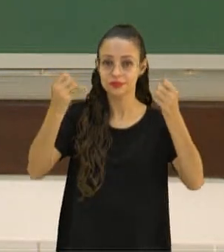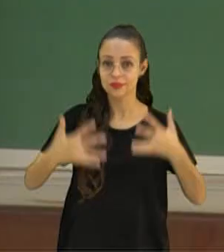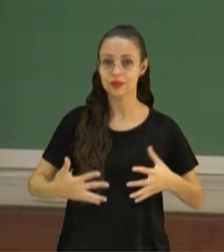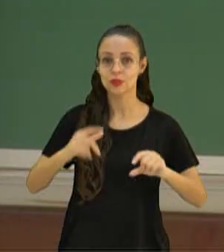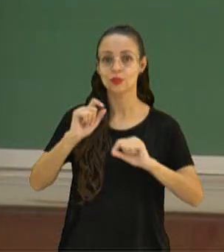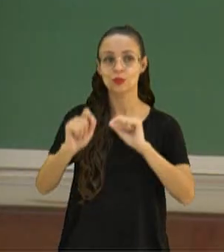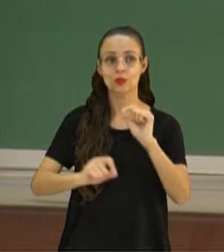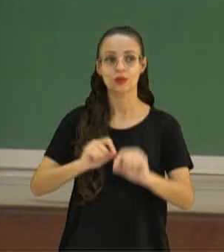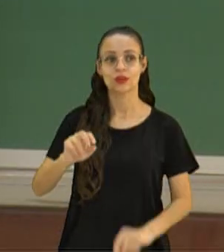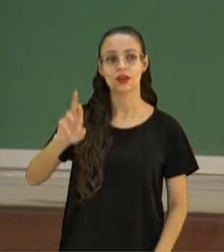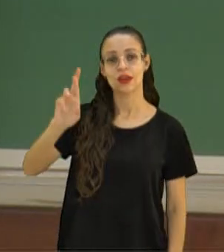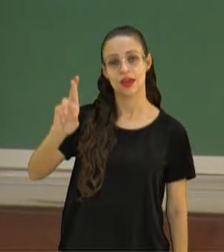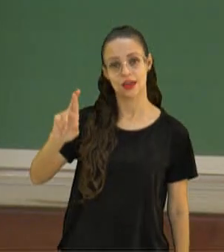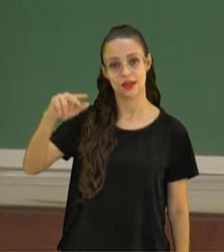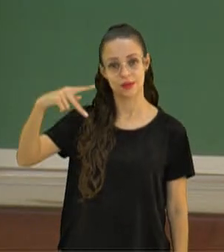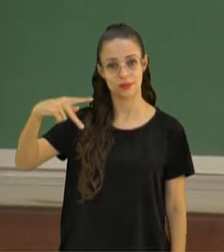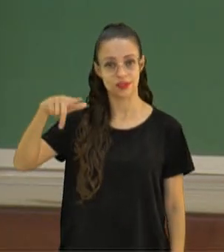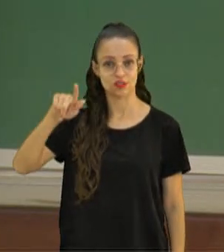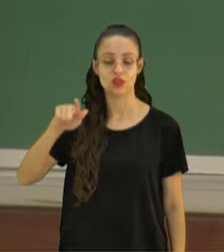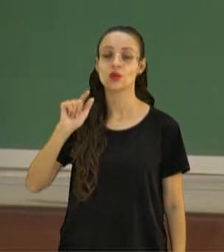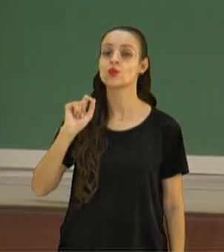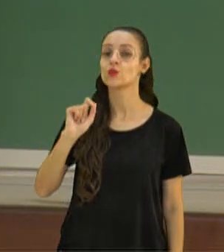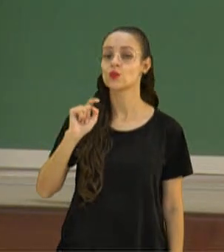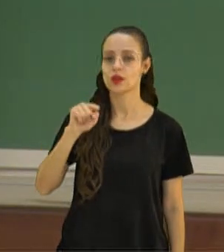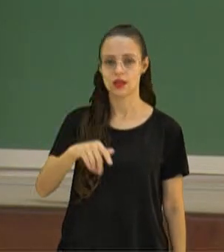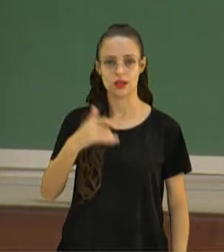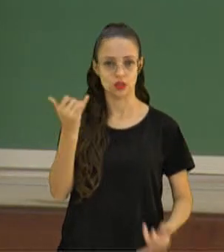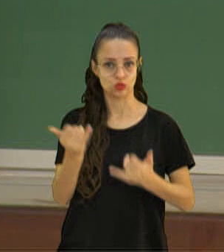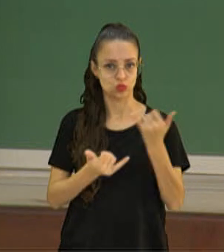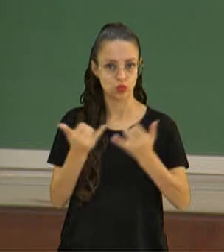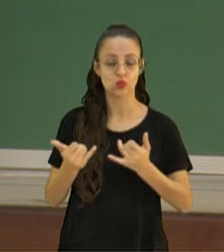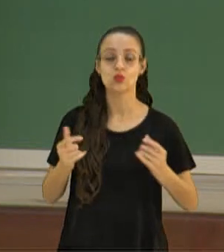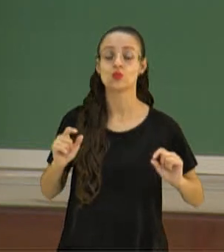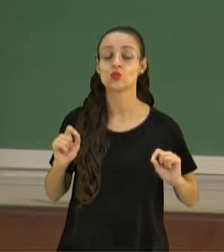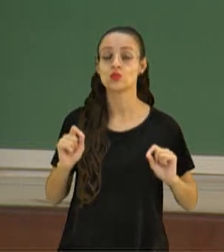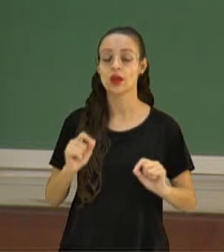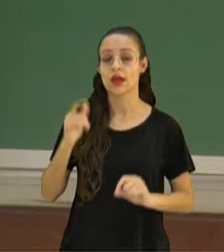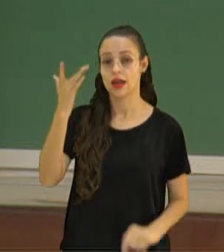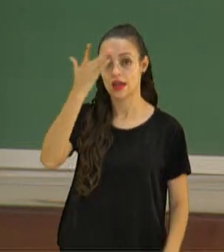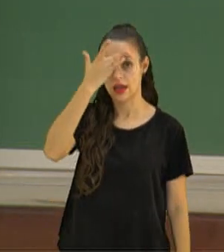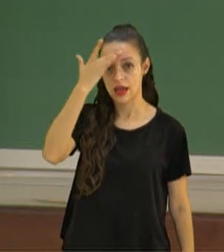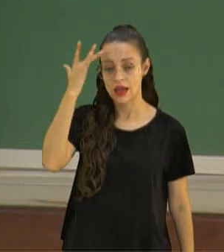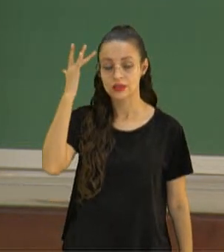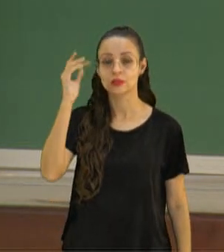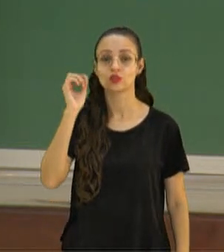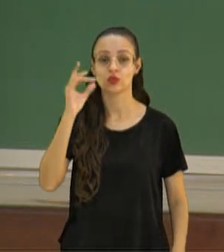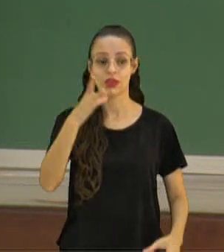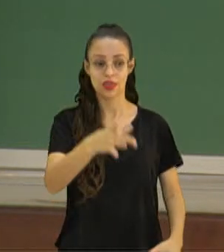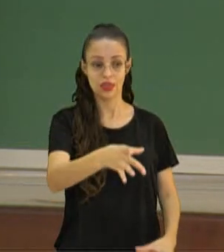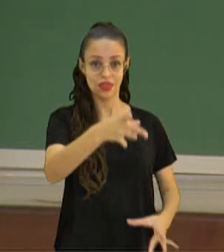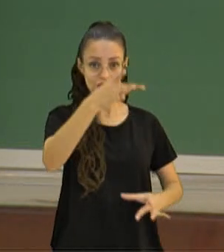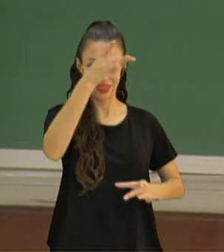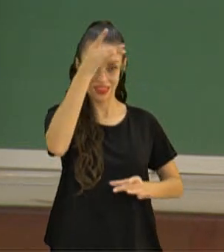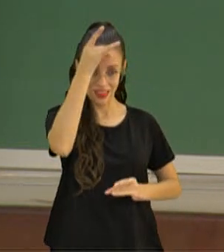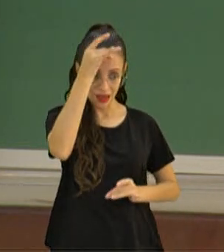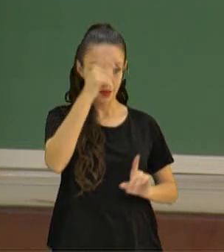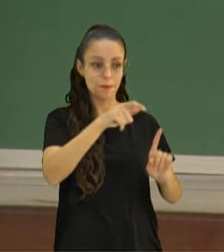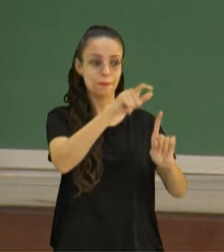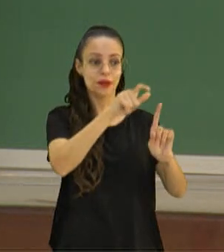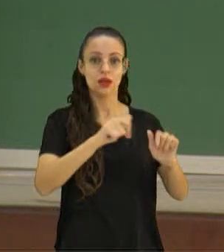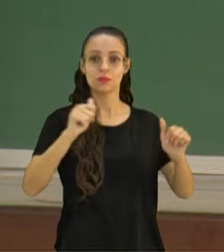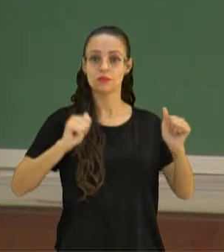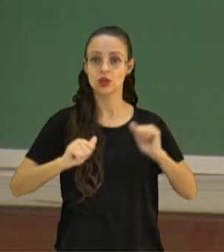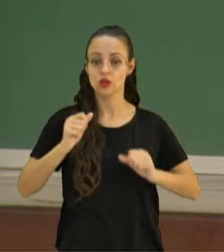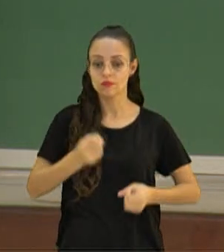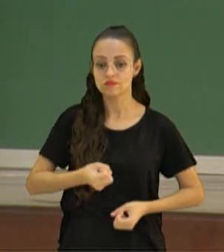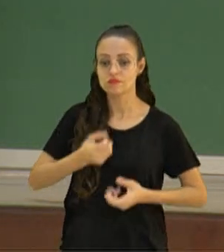o Role Play Game, então ele é um jogo no qual as pessoas interpretam seus personagens e criam